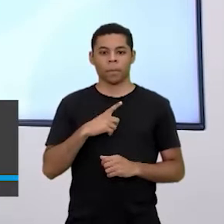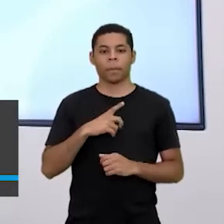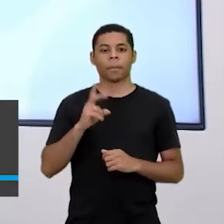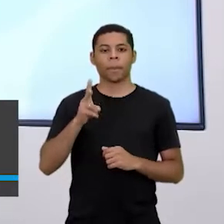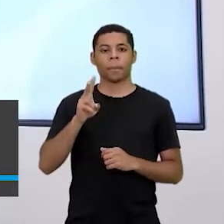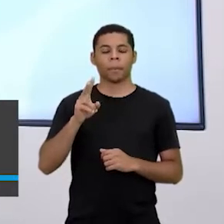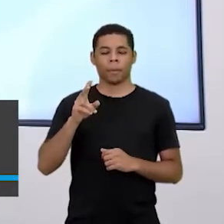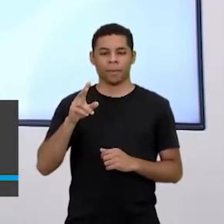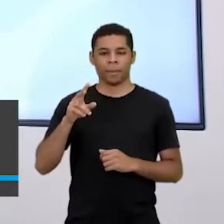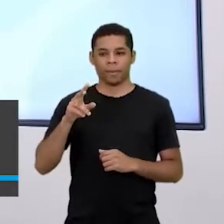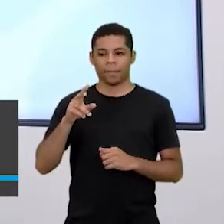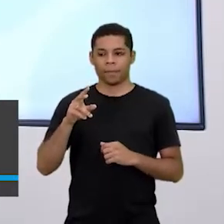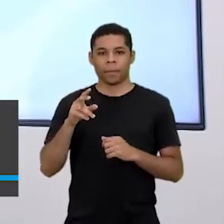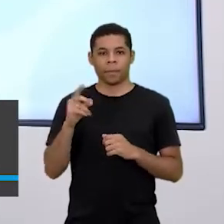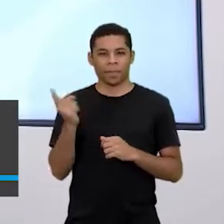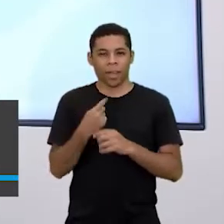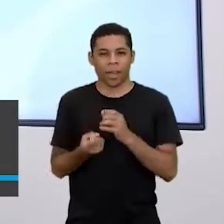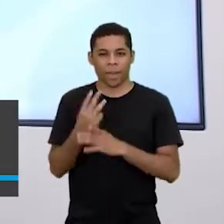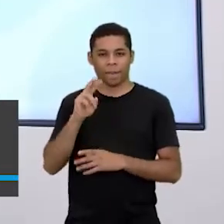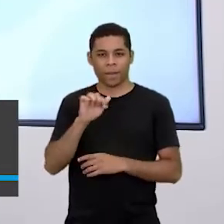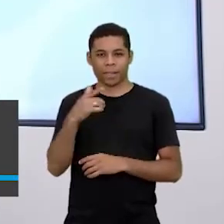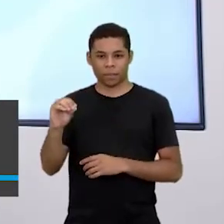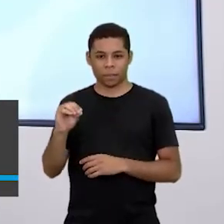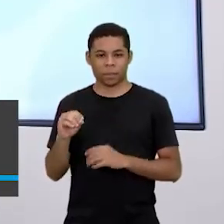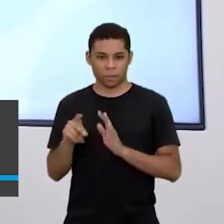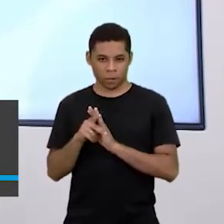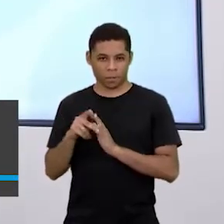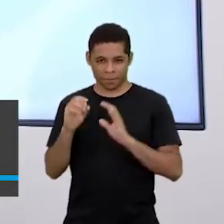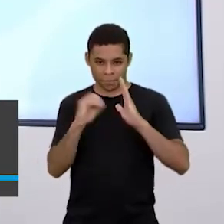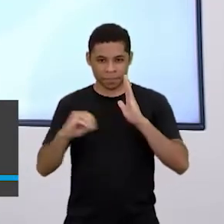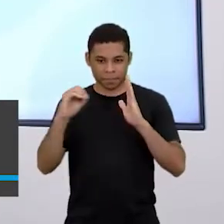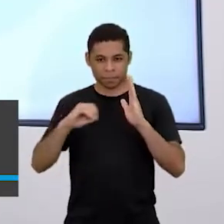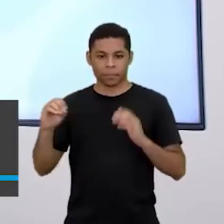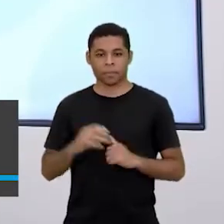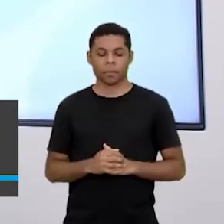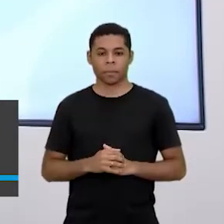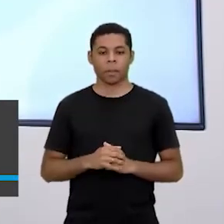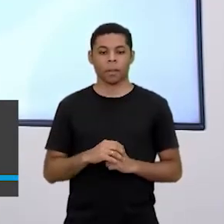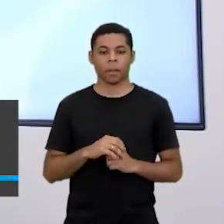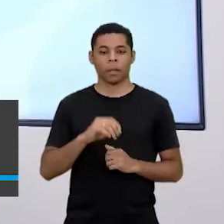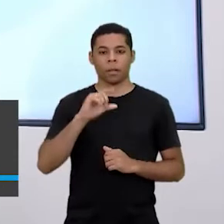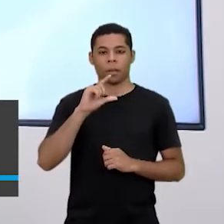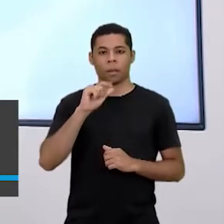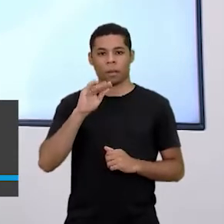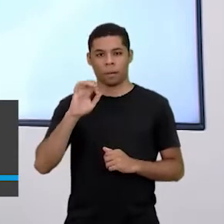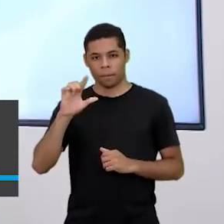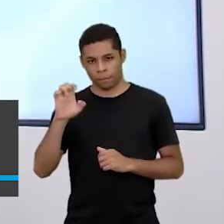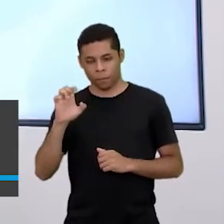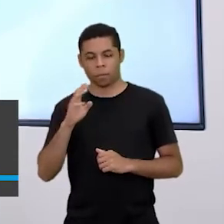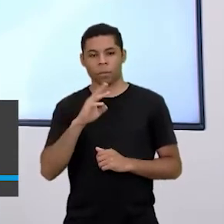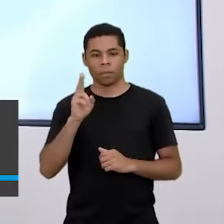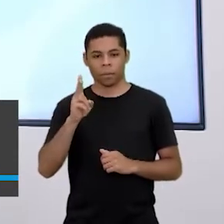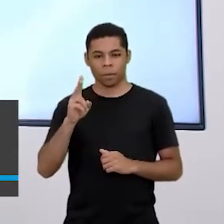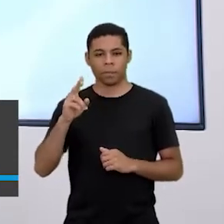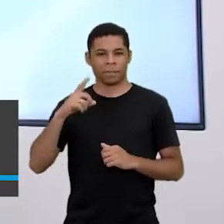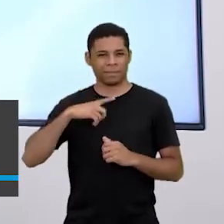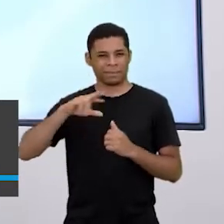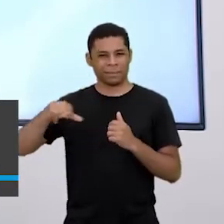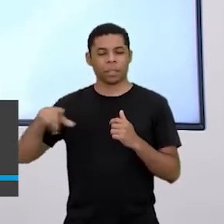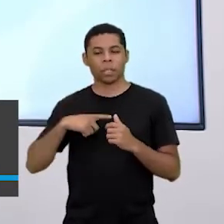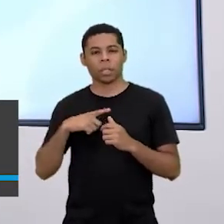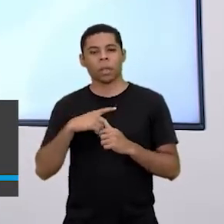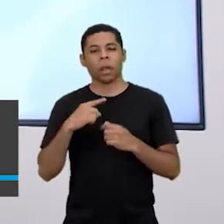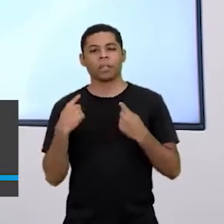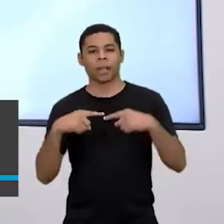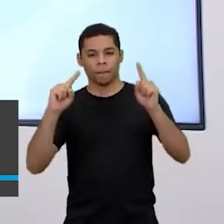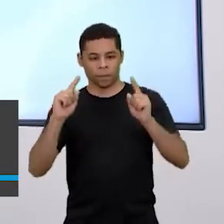mídias dela, né? Que você tem Lawful Evil, Lawful Good, Chaotic Evil, né? Existe um chart ali que